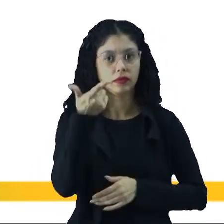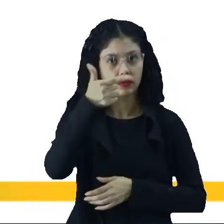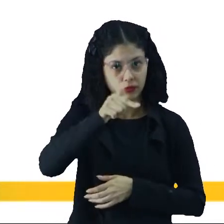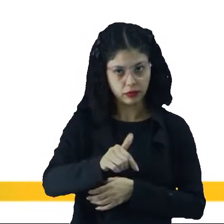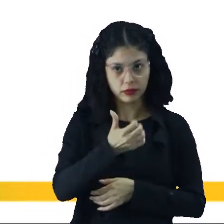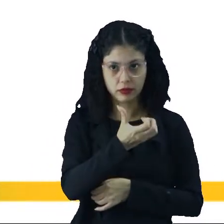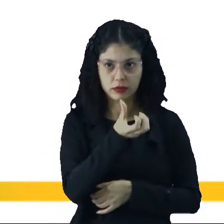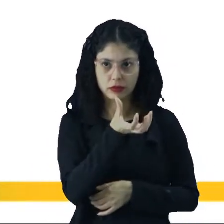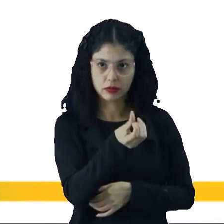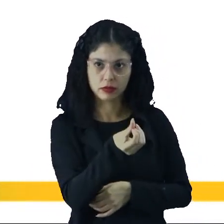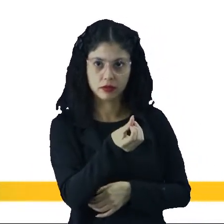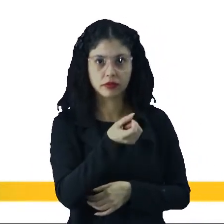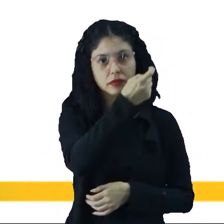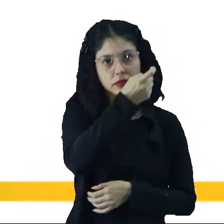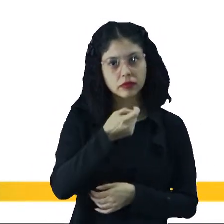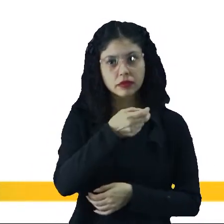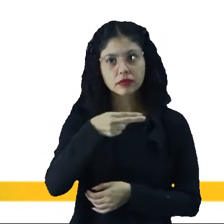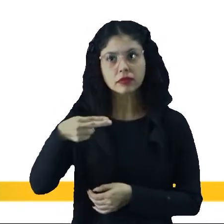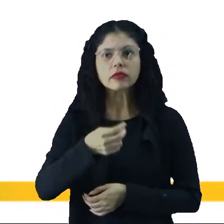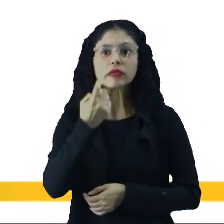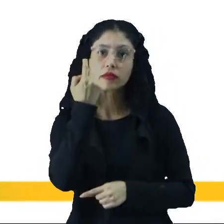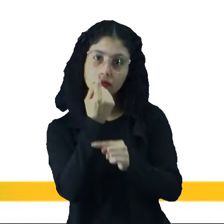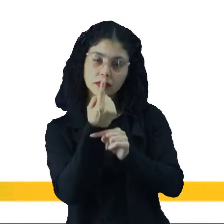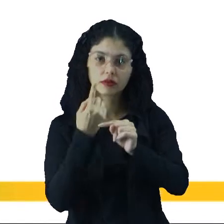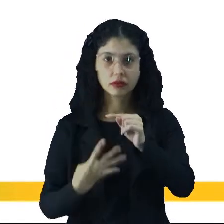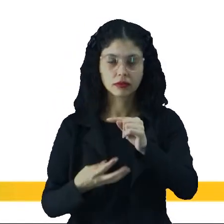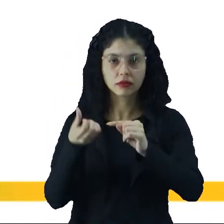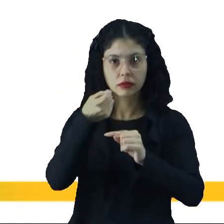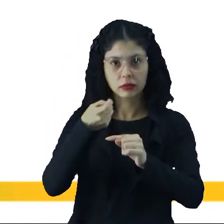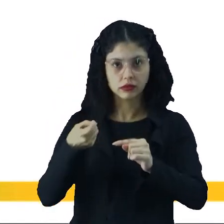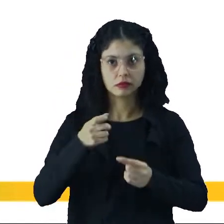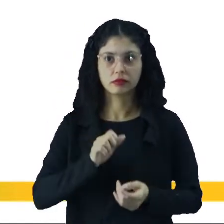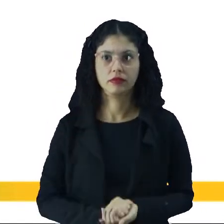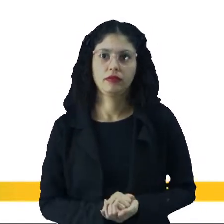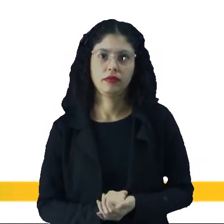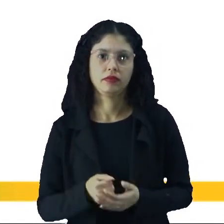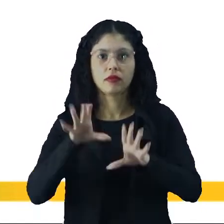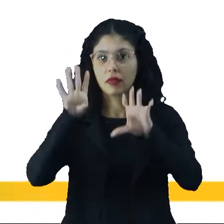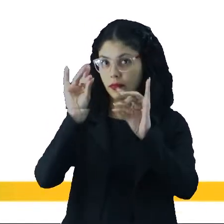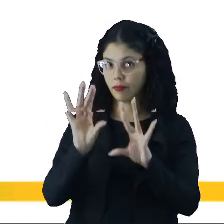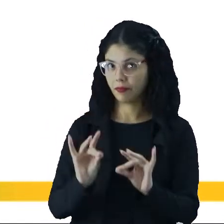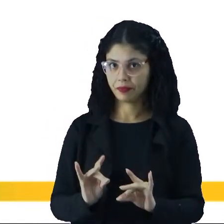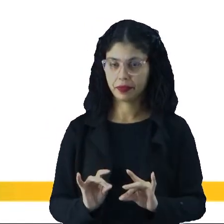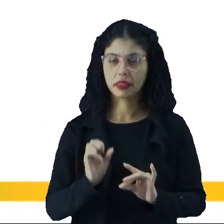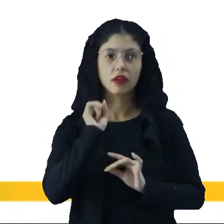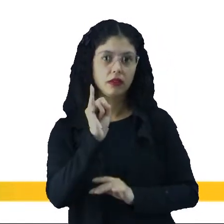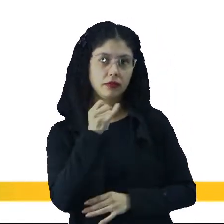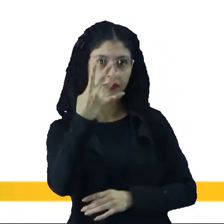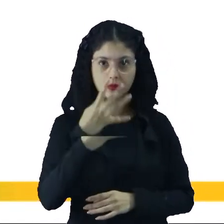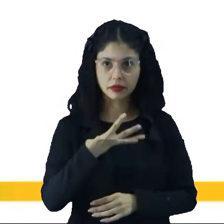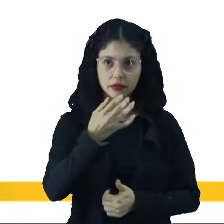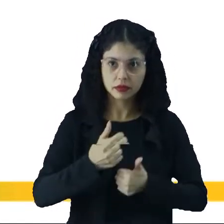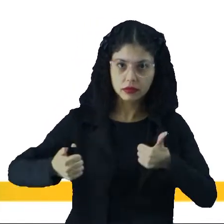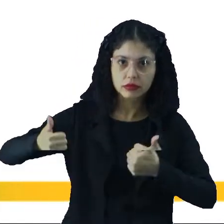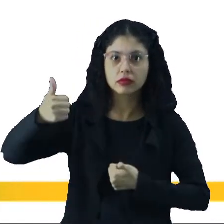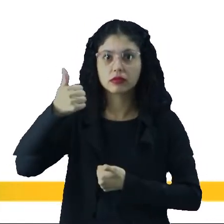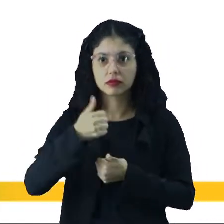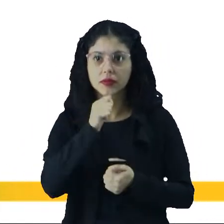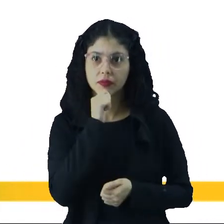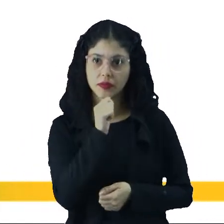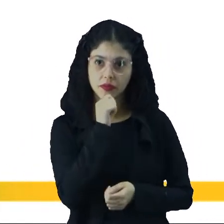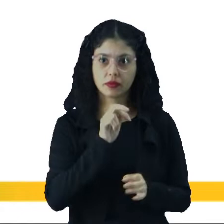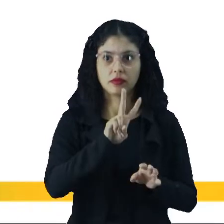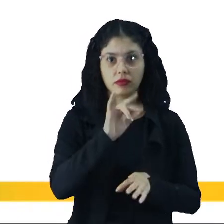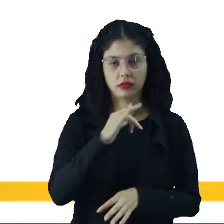repetir 16 elevado a x igual a 1/4 elevado a x. Agora tem um detalhe. Se esse 4 subir, ele vai ficar